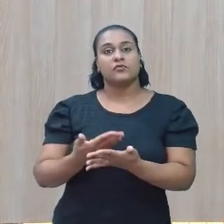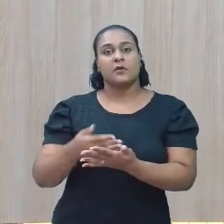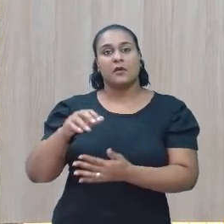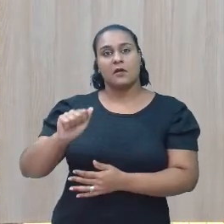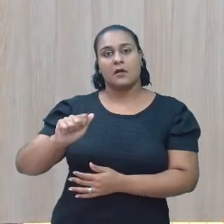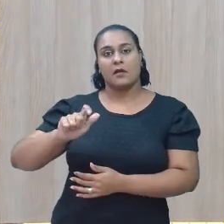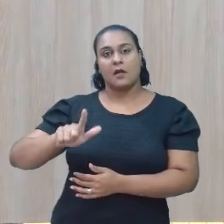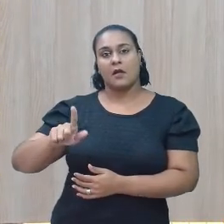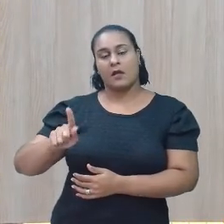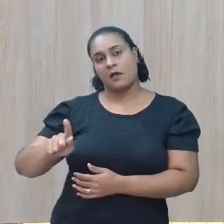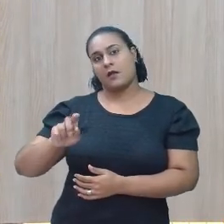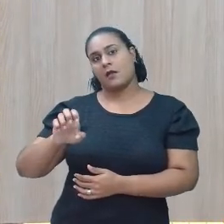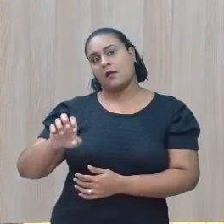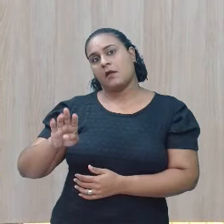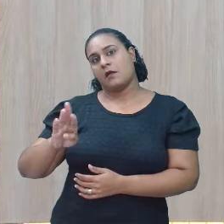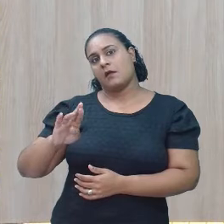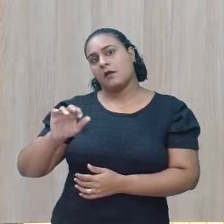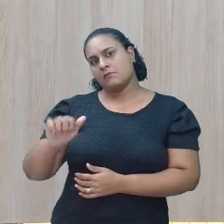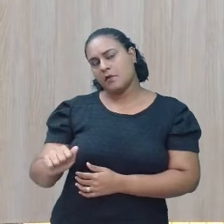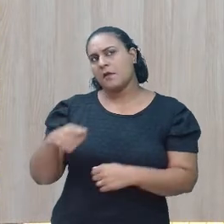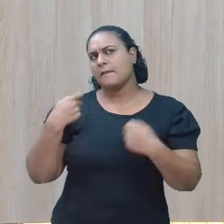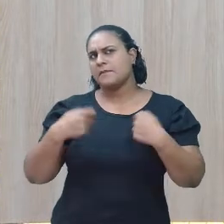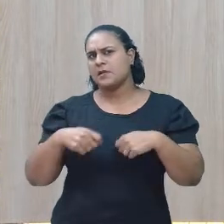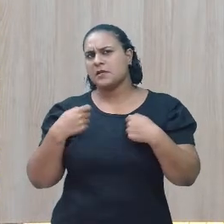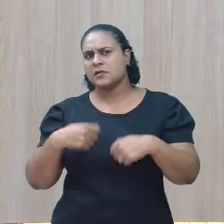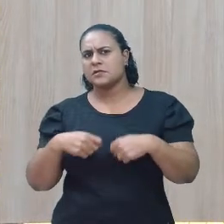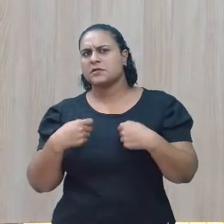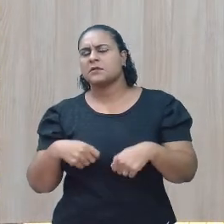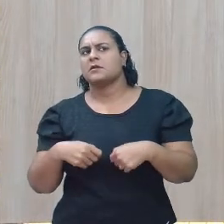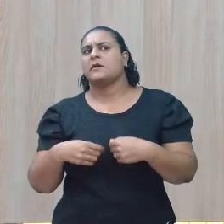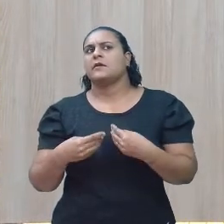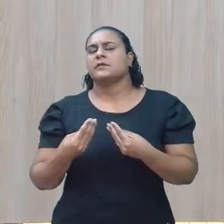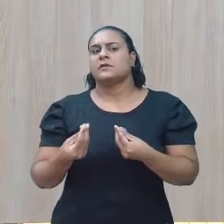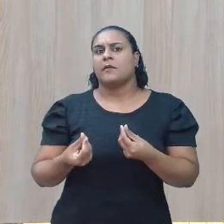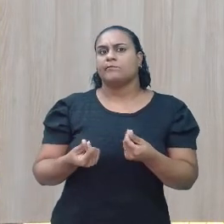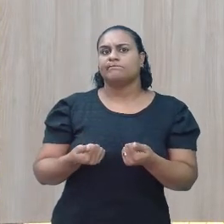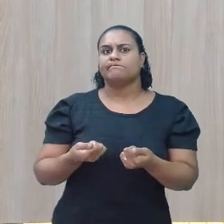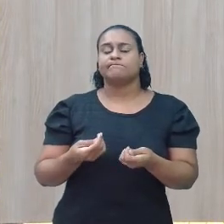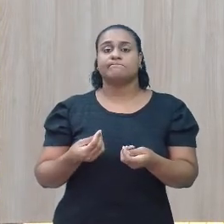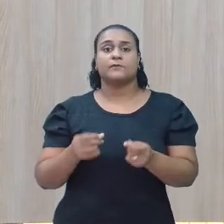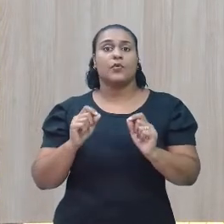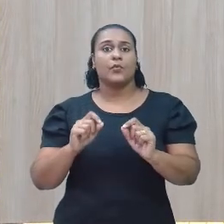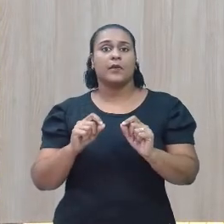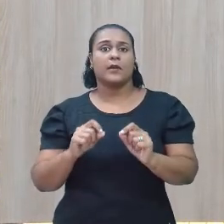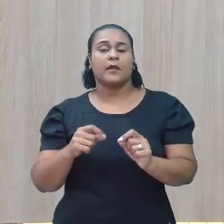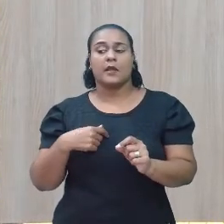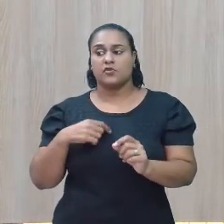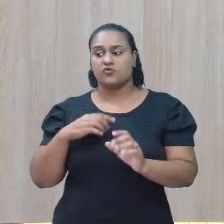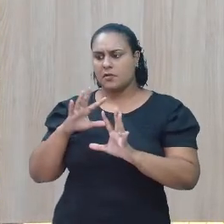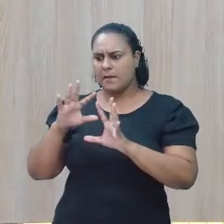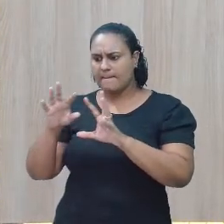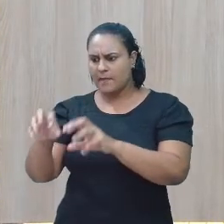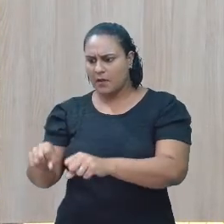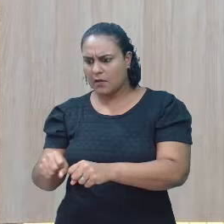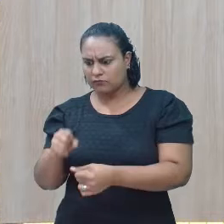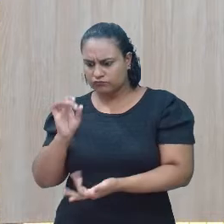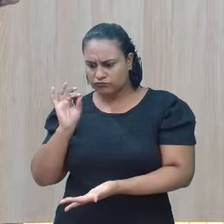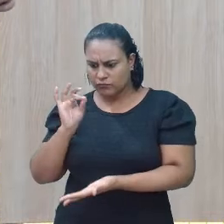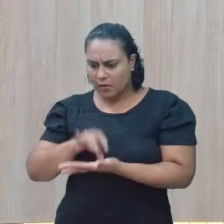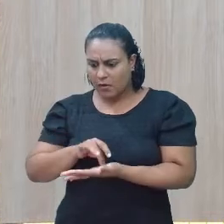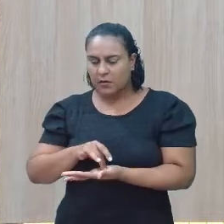área da matemática onde a gente precisa de um certo grau de abstração, simplesmente porque a gente pega coisas da